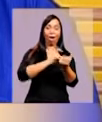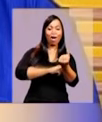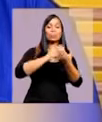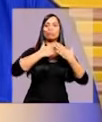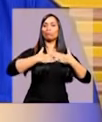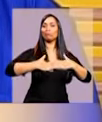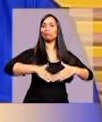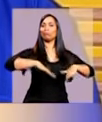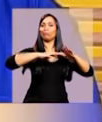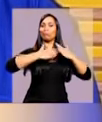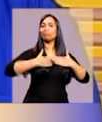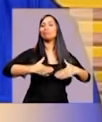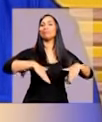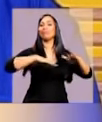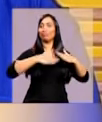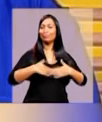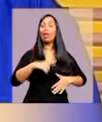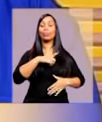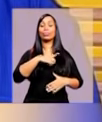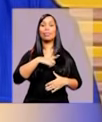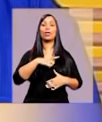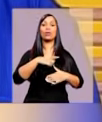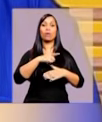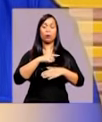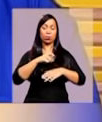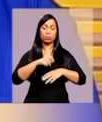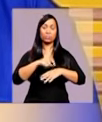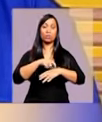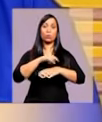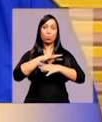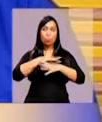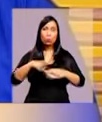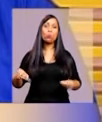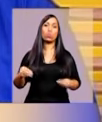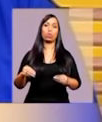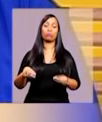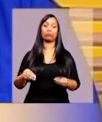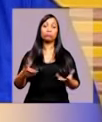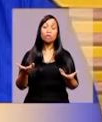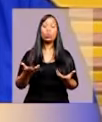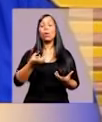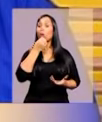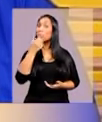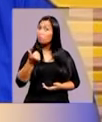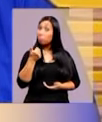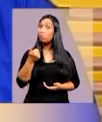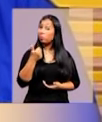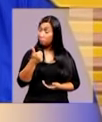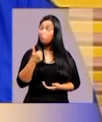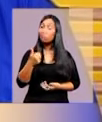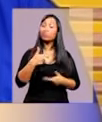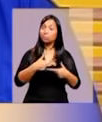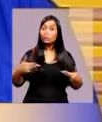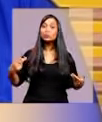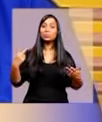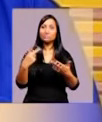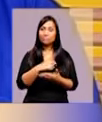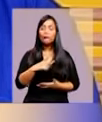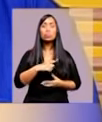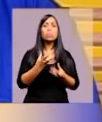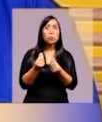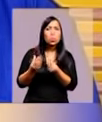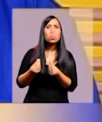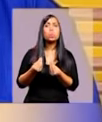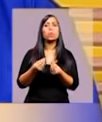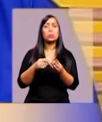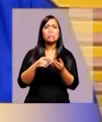do estresse. Então, acontece um processo de cura no nível somático. E é bem interessante como isso se processa e